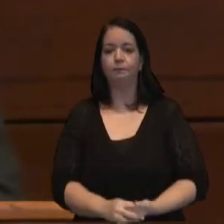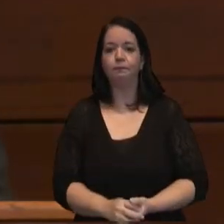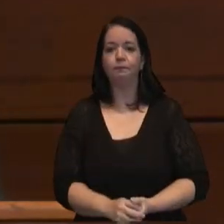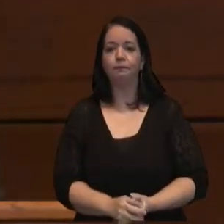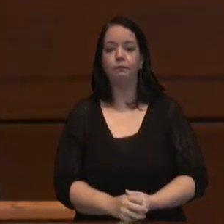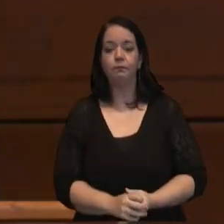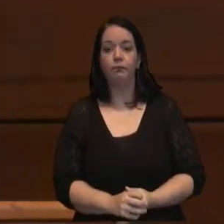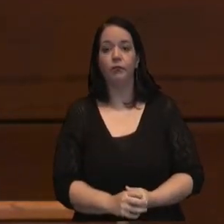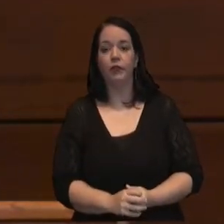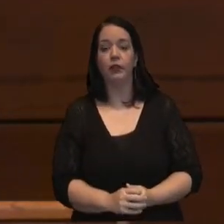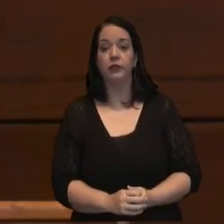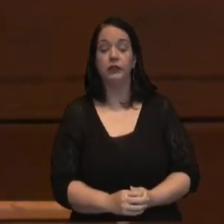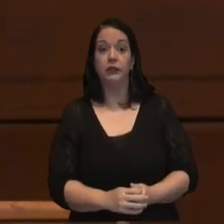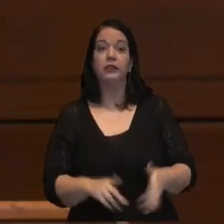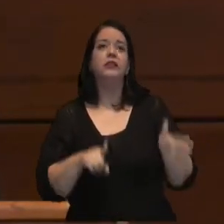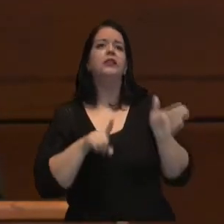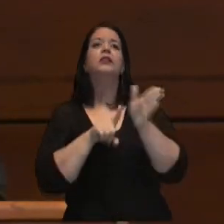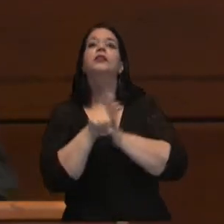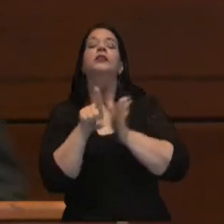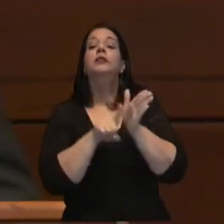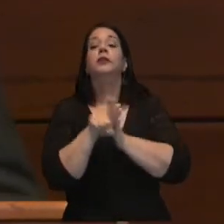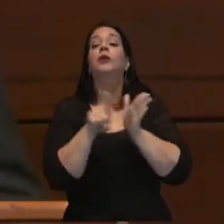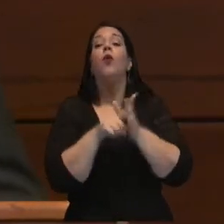Onde estão os homens do bem?